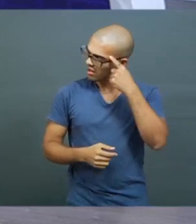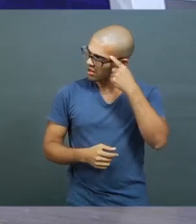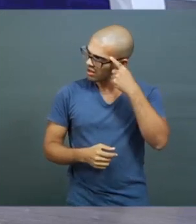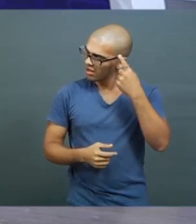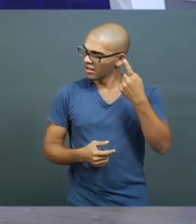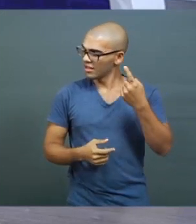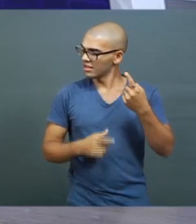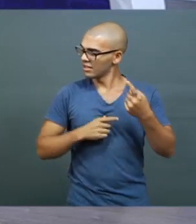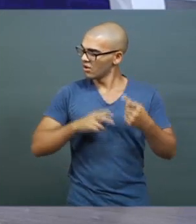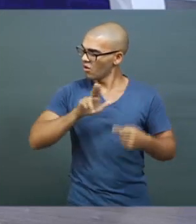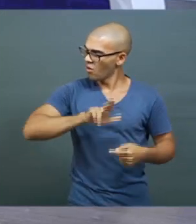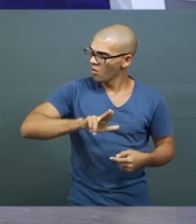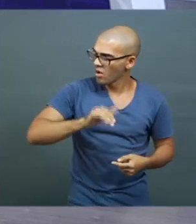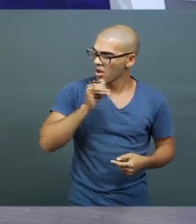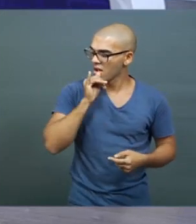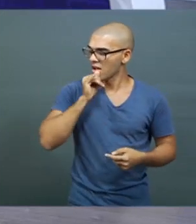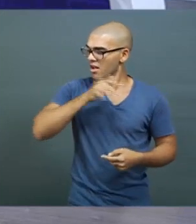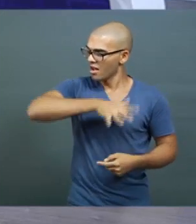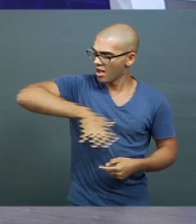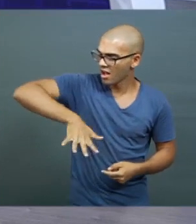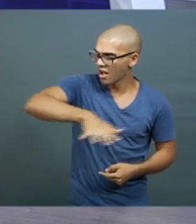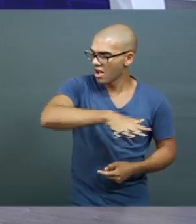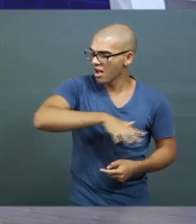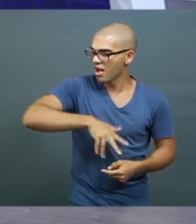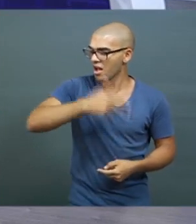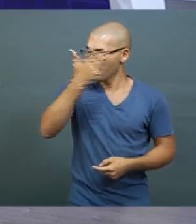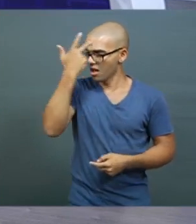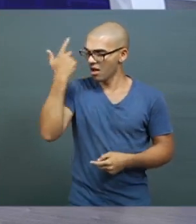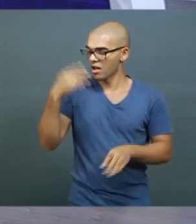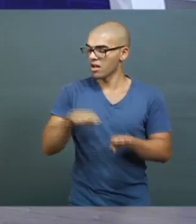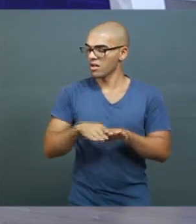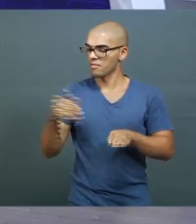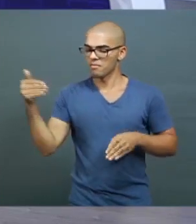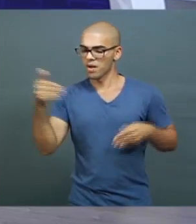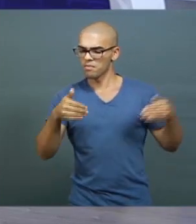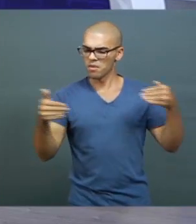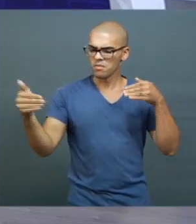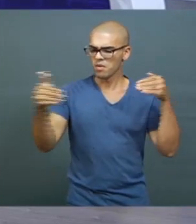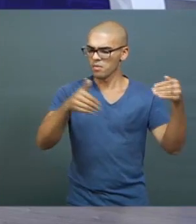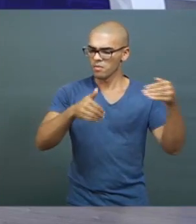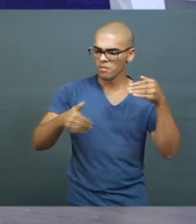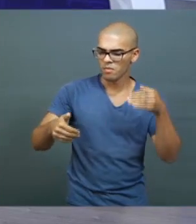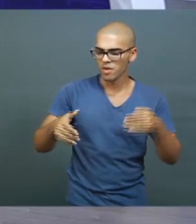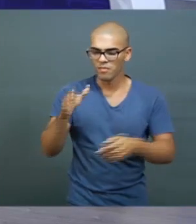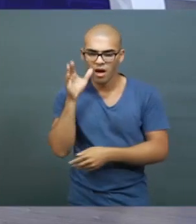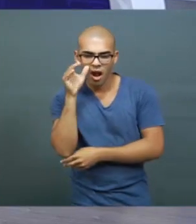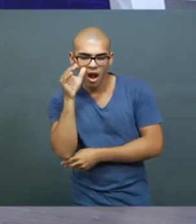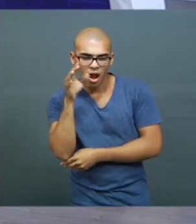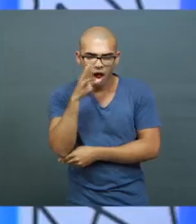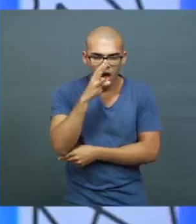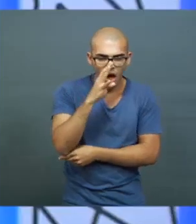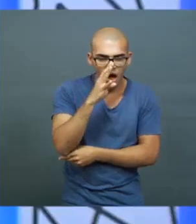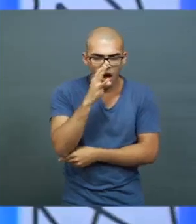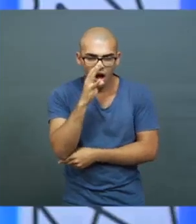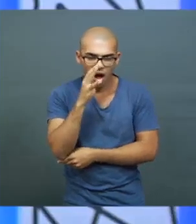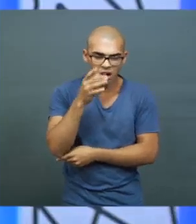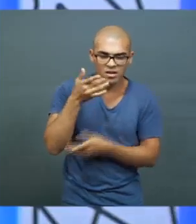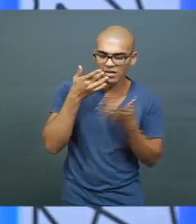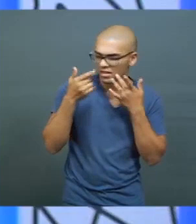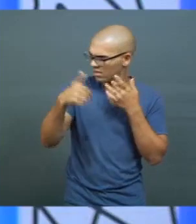as outras pessoas de outras cidades aqui da região acabam vindo para cá para assistir esses espetáculos que Uberlândia recebe? Sim, a